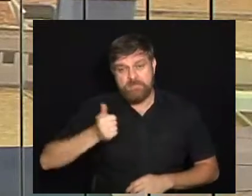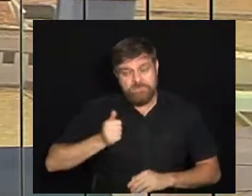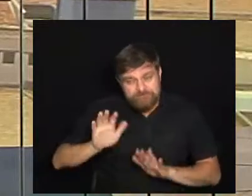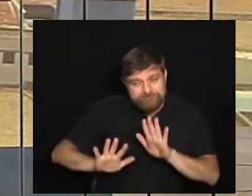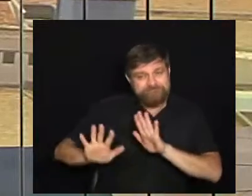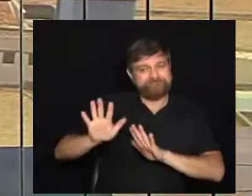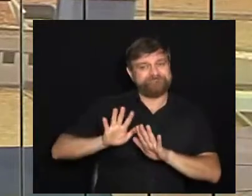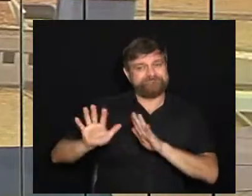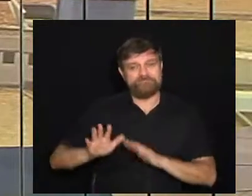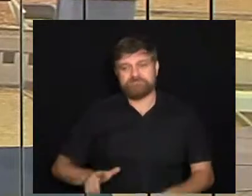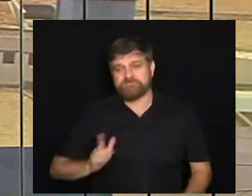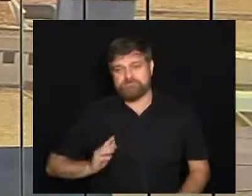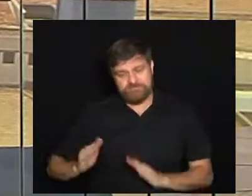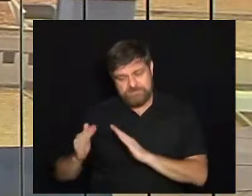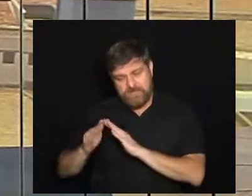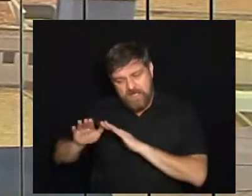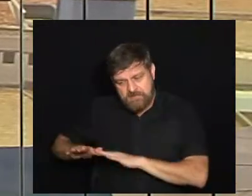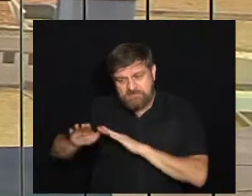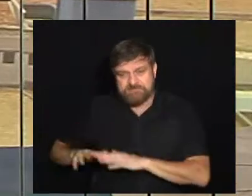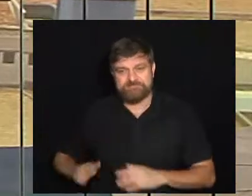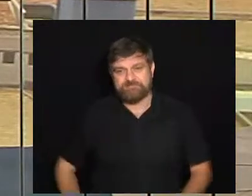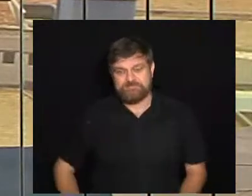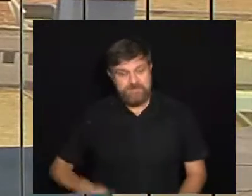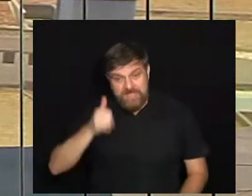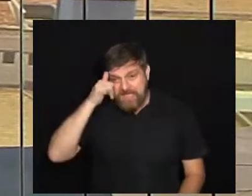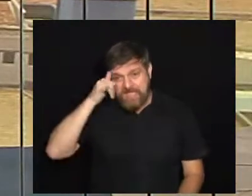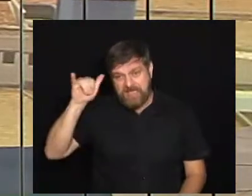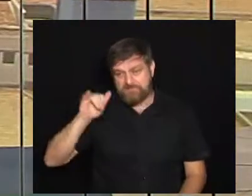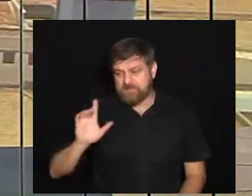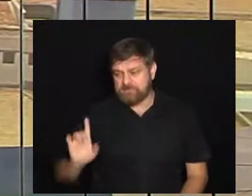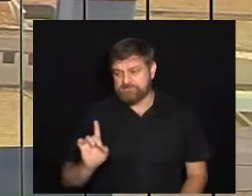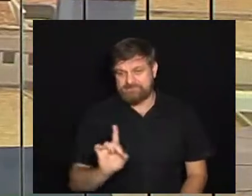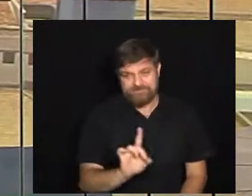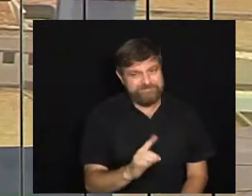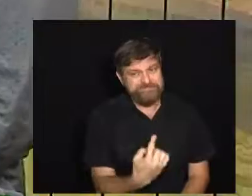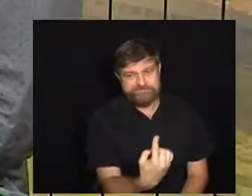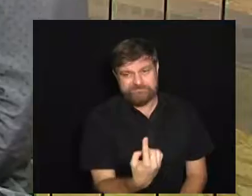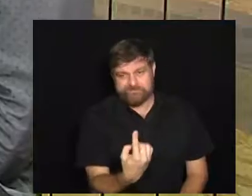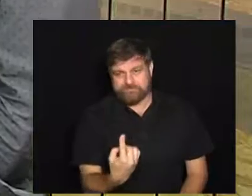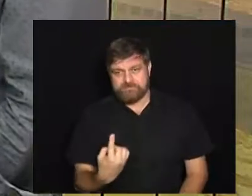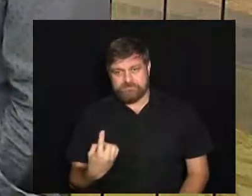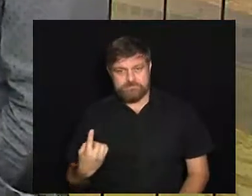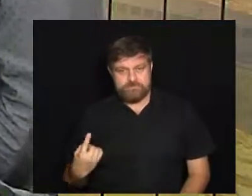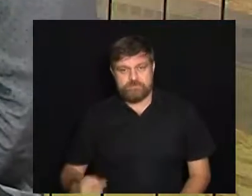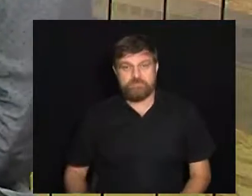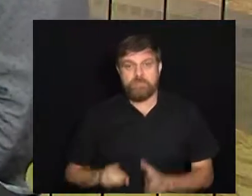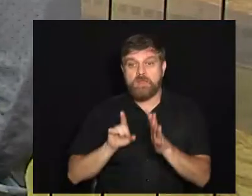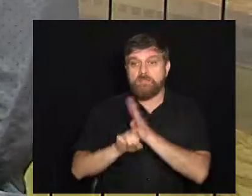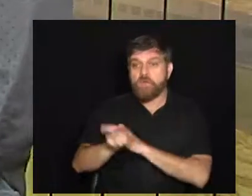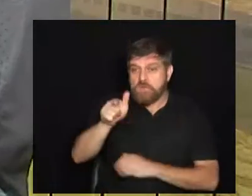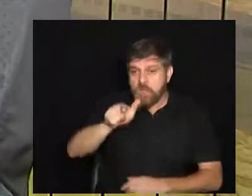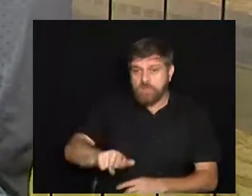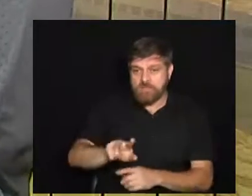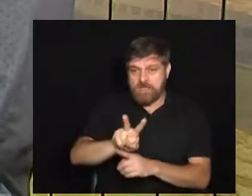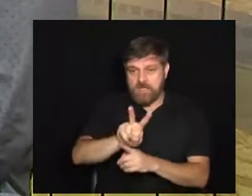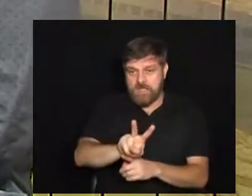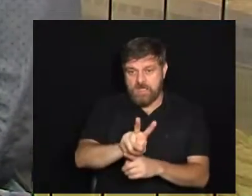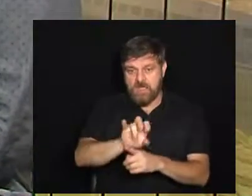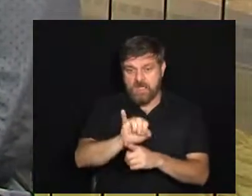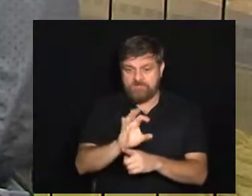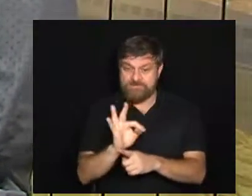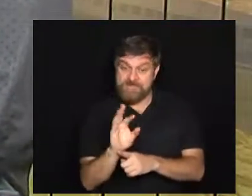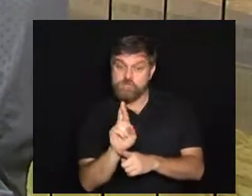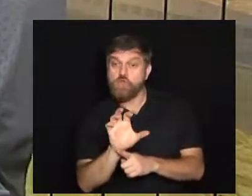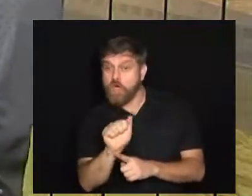realmente fica um pouquinho mais recluso e evite esse tipo de coisa na medida do possível mais uma pergunta vamos lá vitória batista